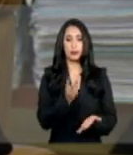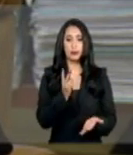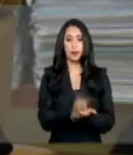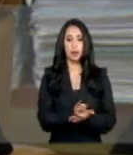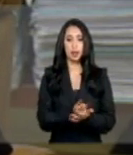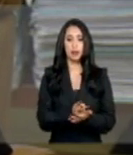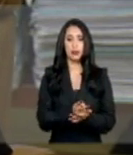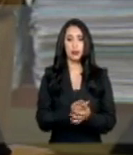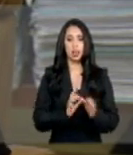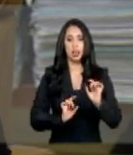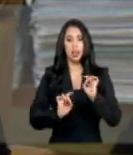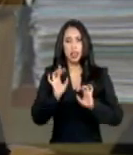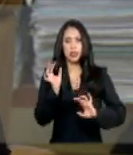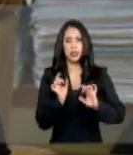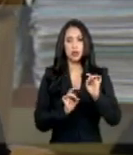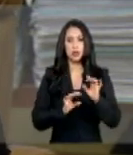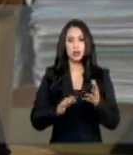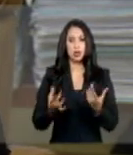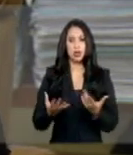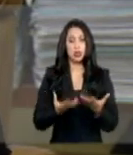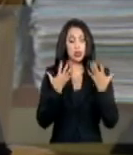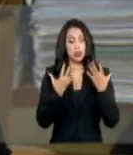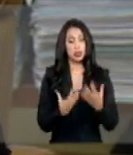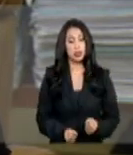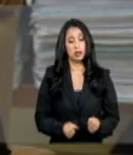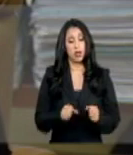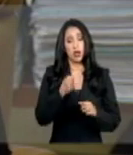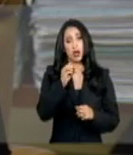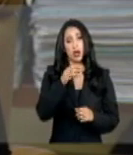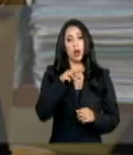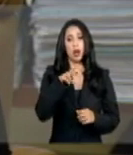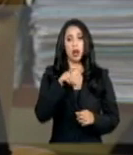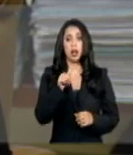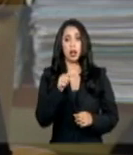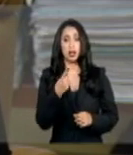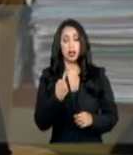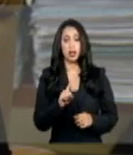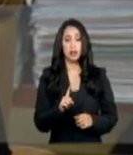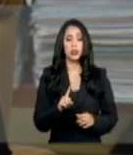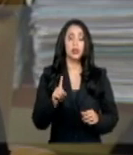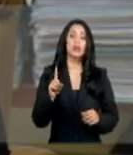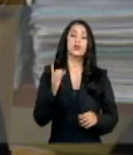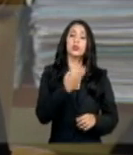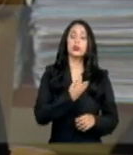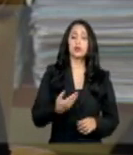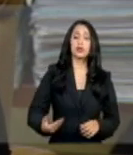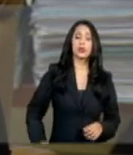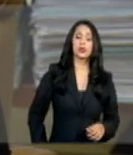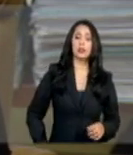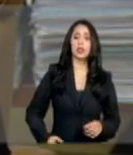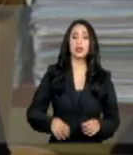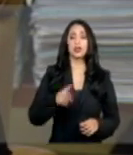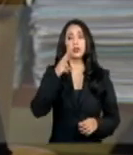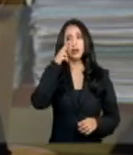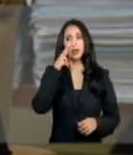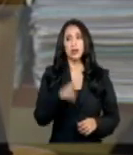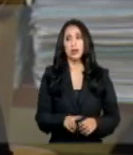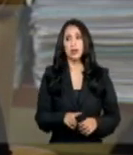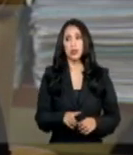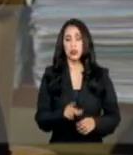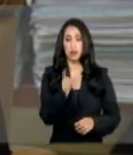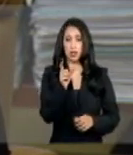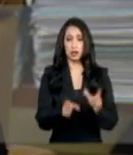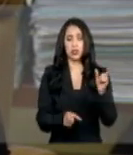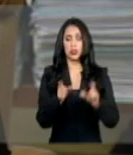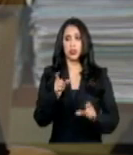a adoção por parte dos órgãos estatais de medidas restritivas nas prerrogativas individuais ou